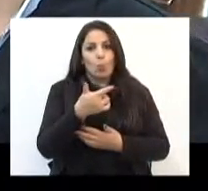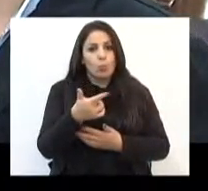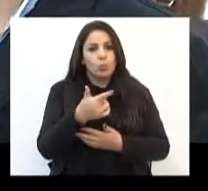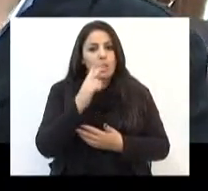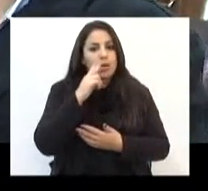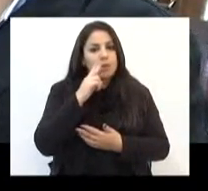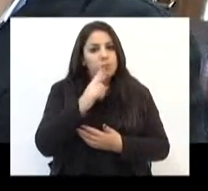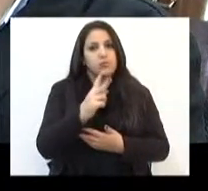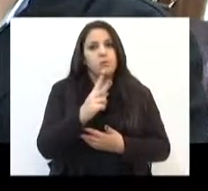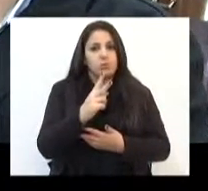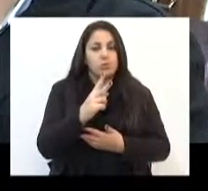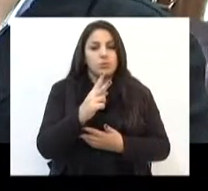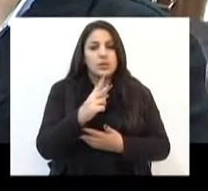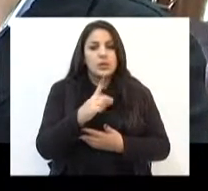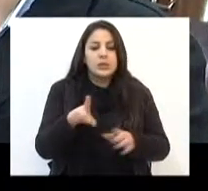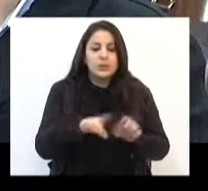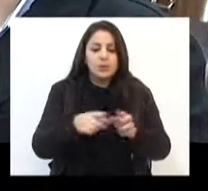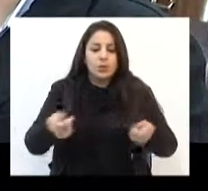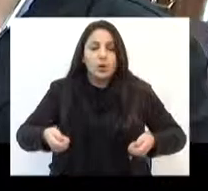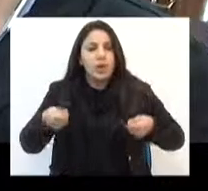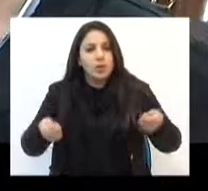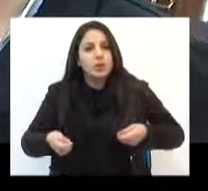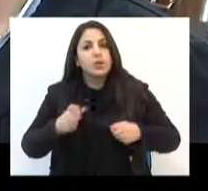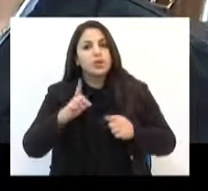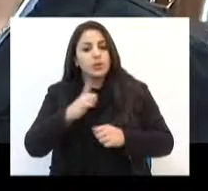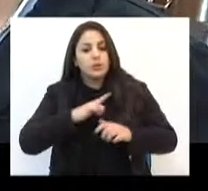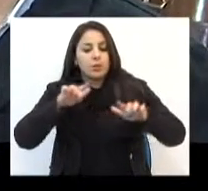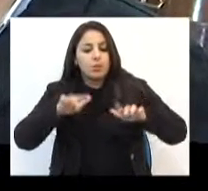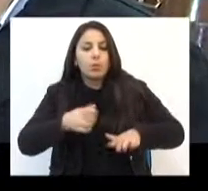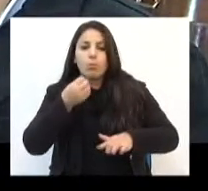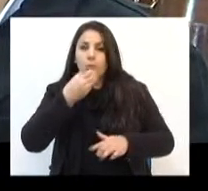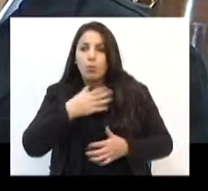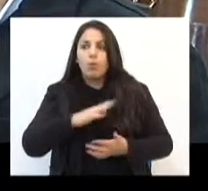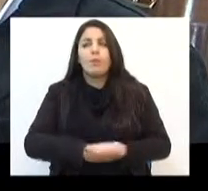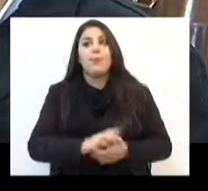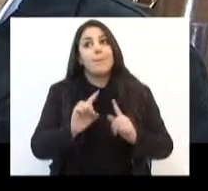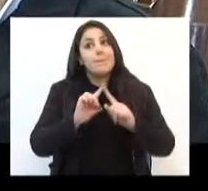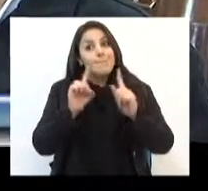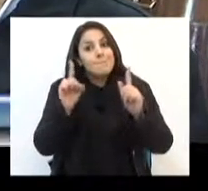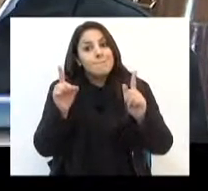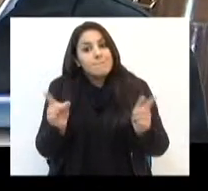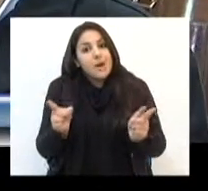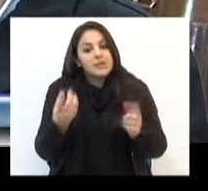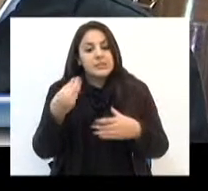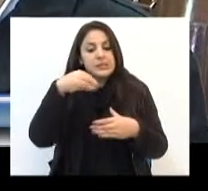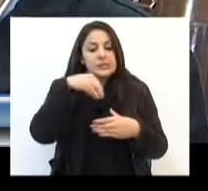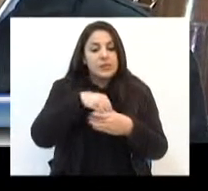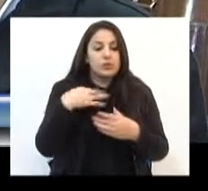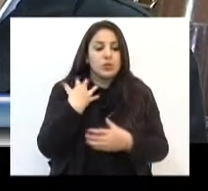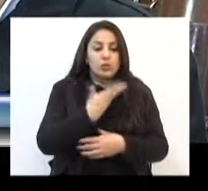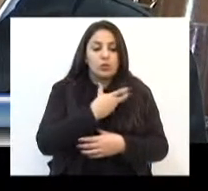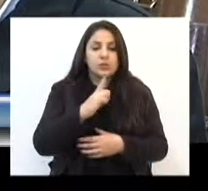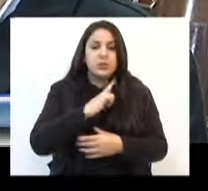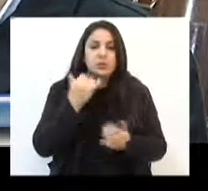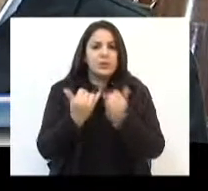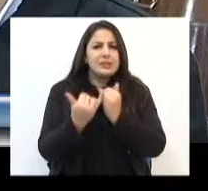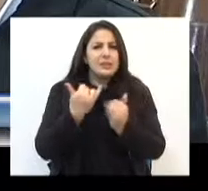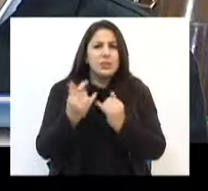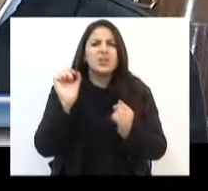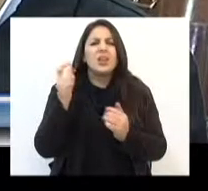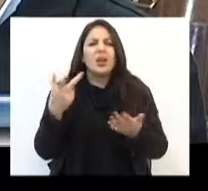Nomenclatura de Ruas? A nossa principal justificativa é em relação às especificações, né? Acredito que é importante, sim, nós